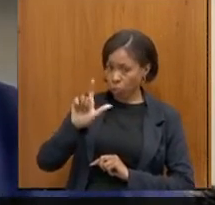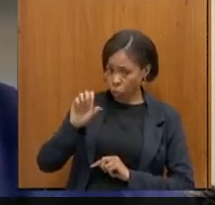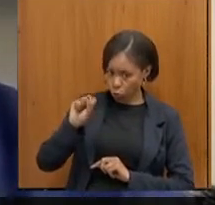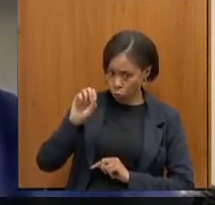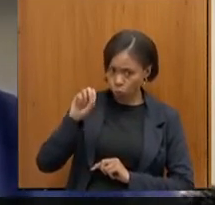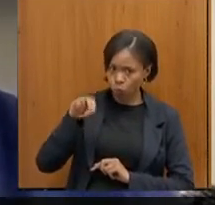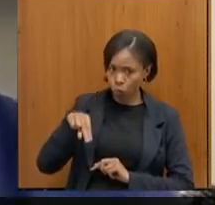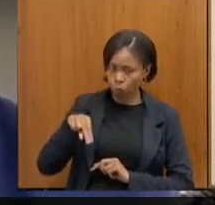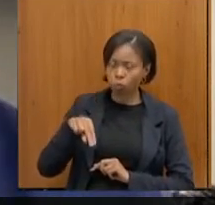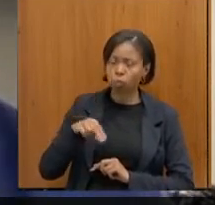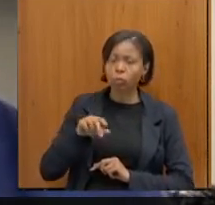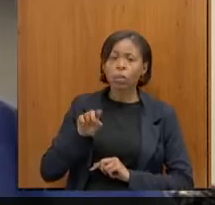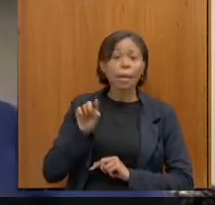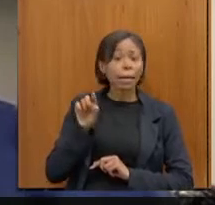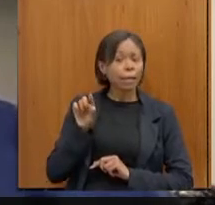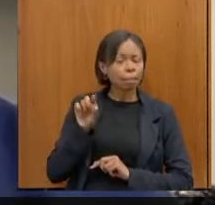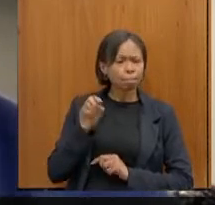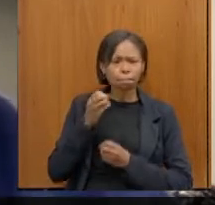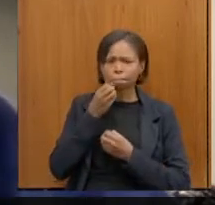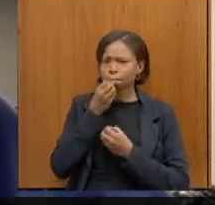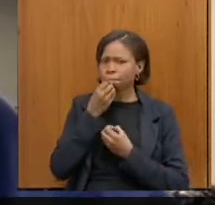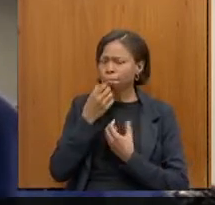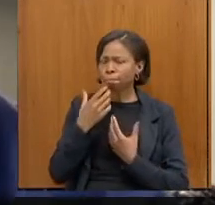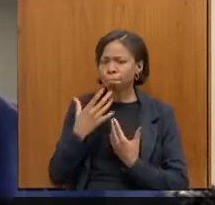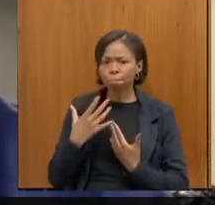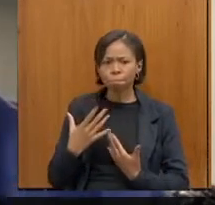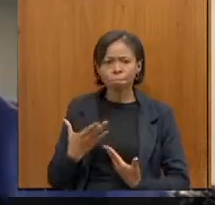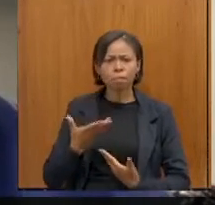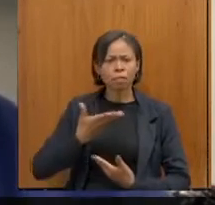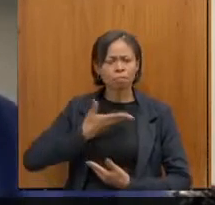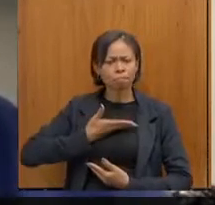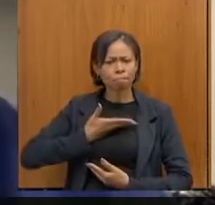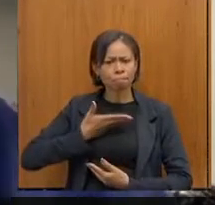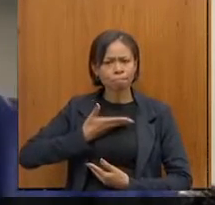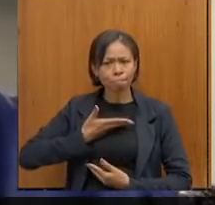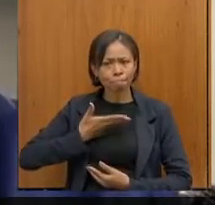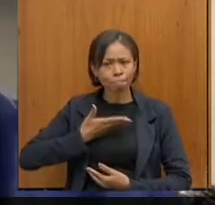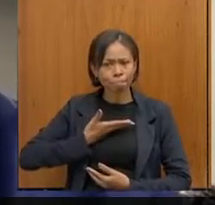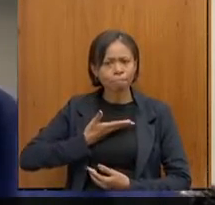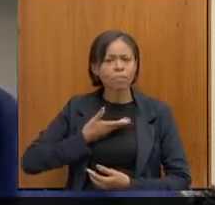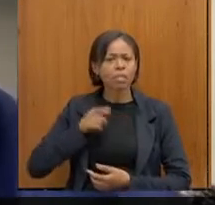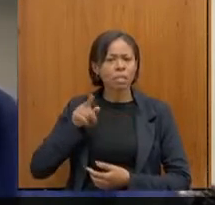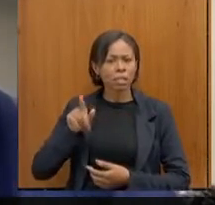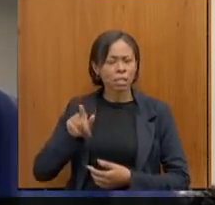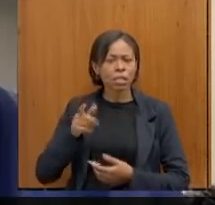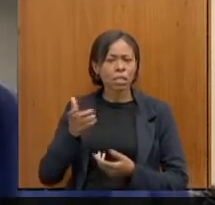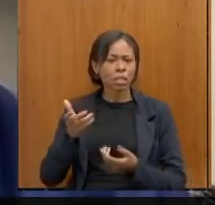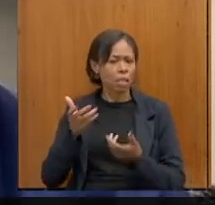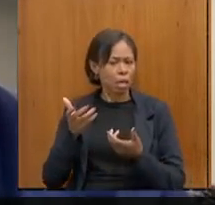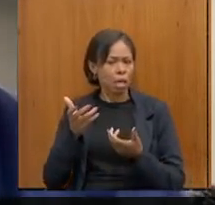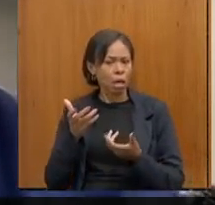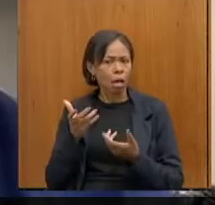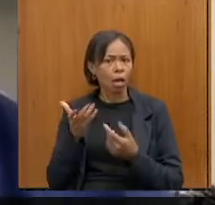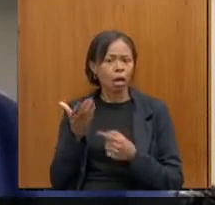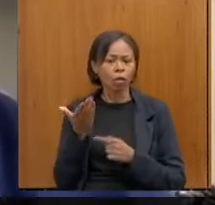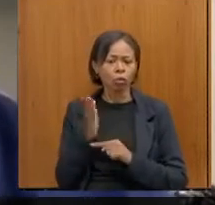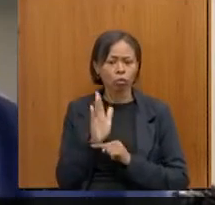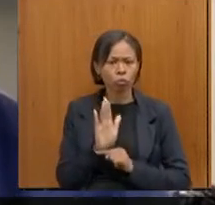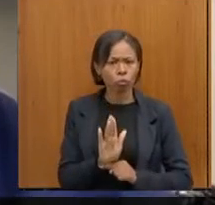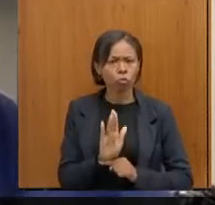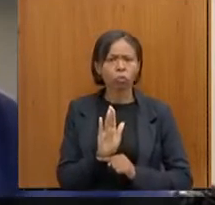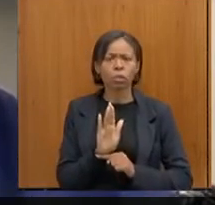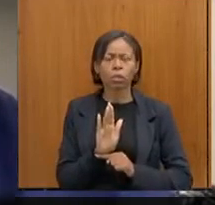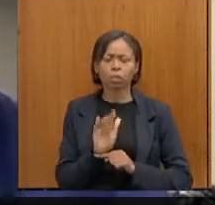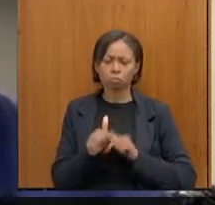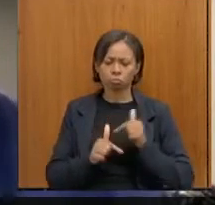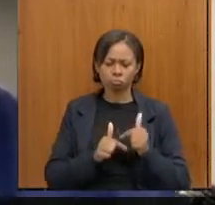ele tem sido muito feliz por ter sido muito companheiros não tá vindo muito a poder fazer